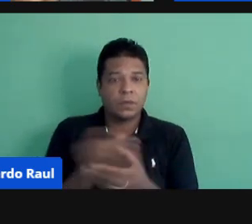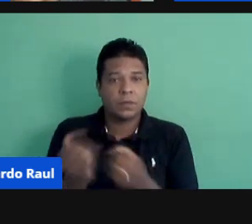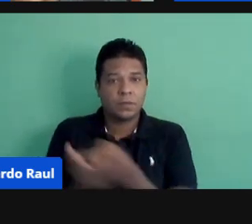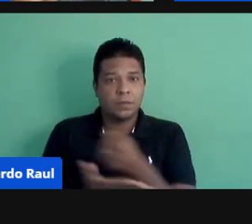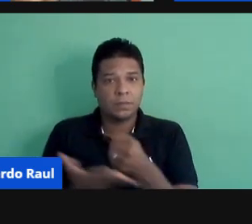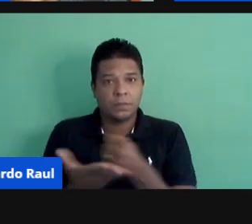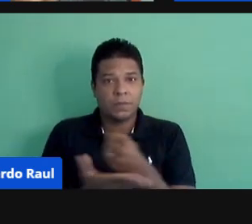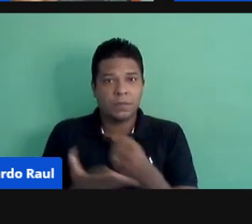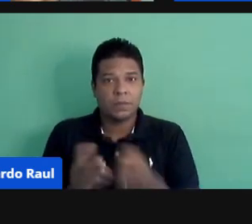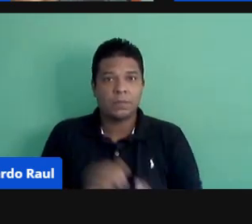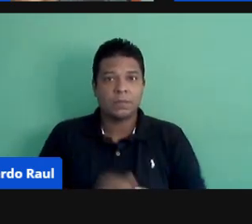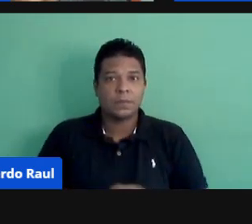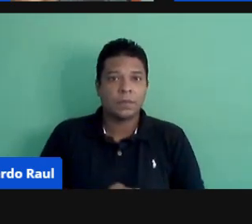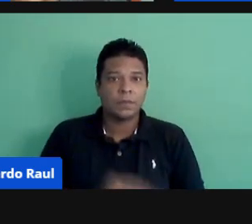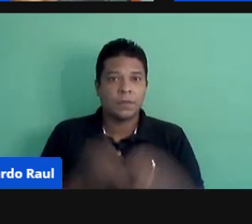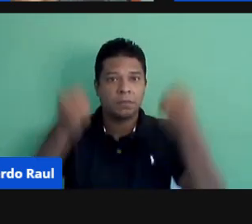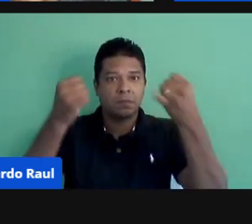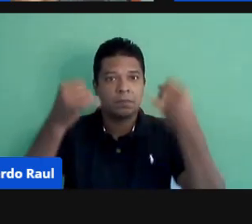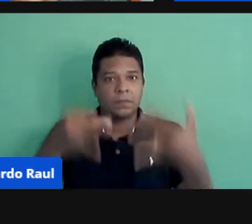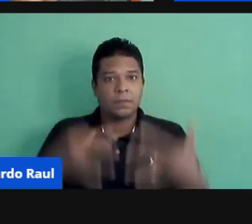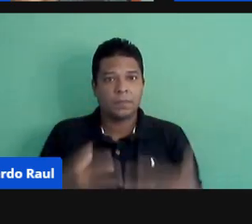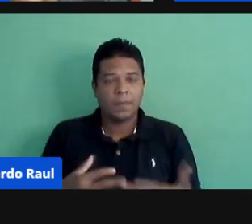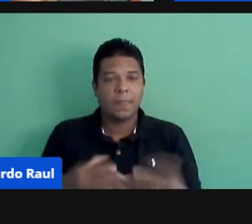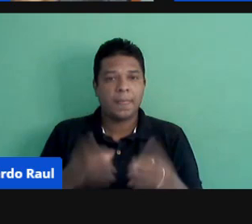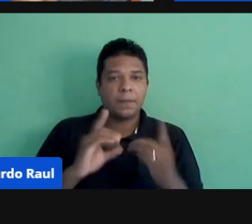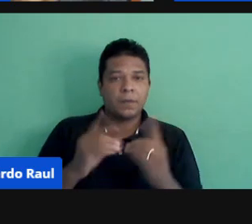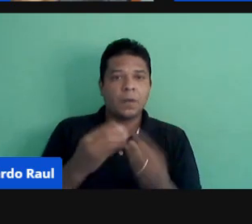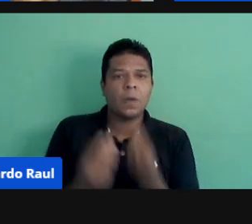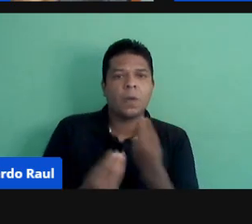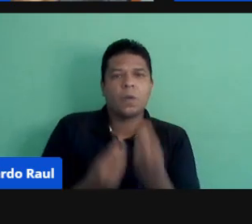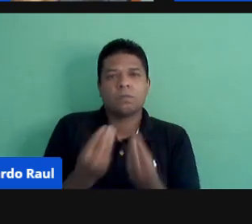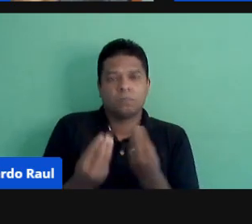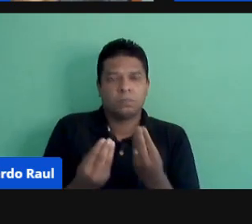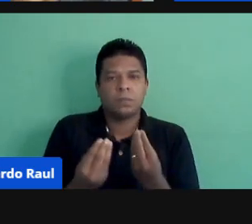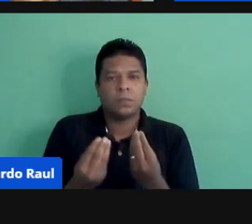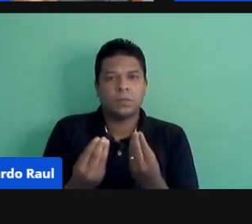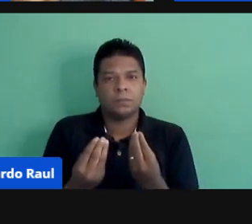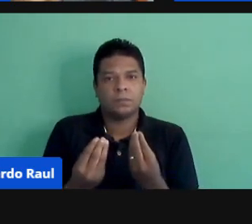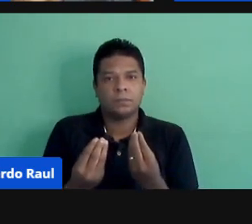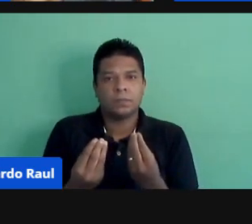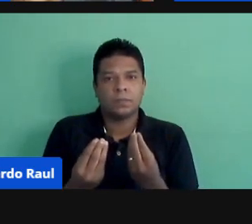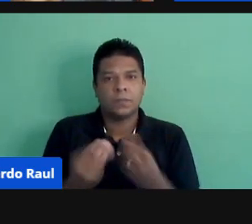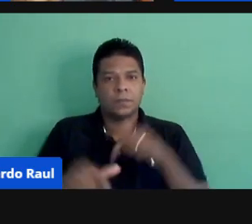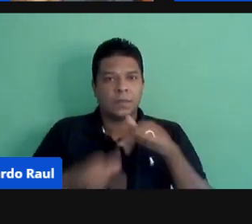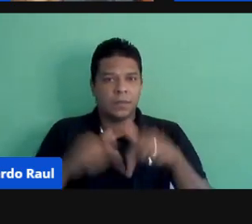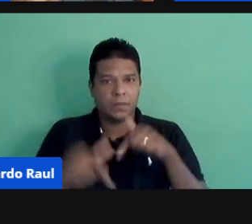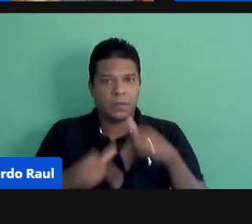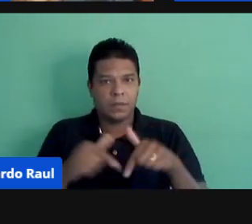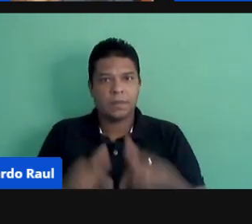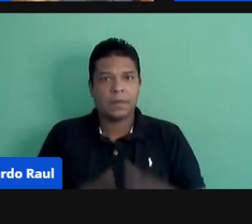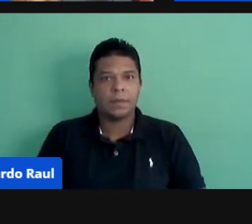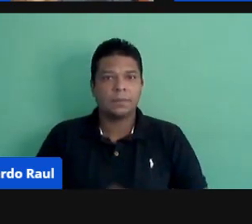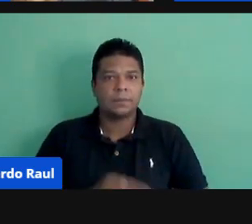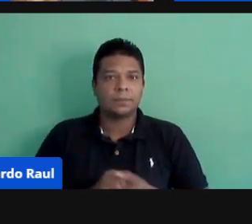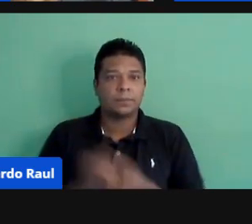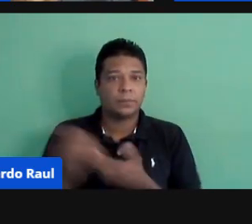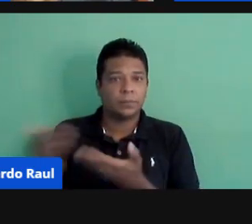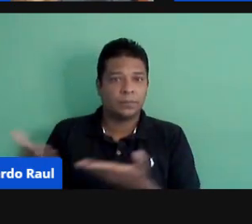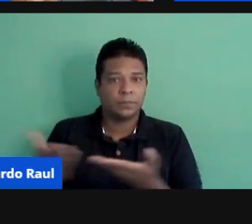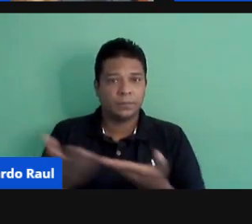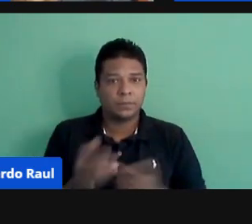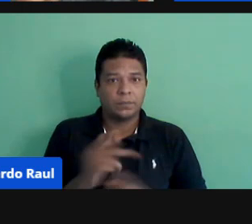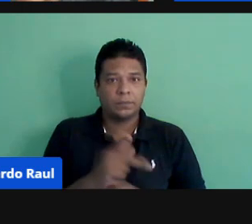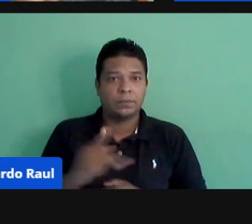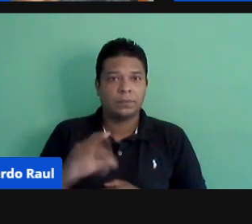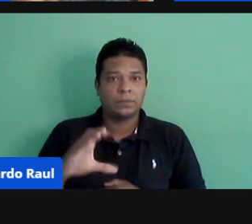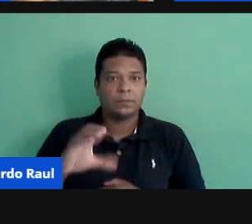um pouco deles, a gente vai dialogar a respeito de como está sendo esse trabalho. Então, eu vou convidar o Carlos, né, para ele